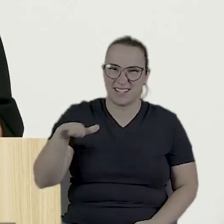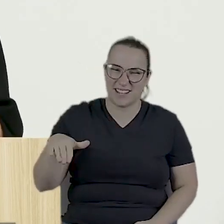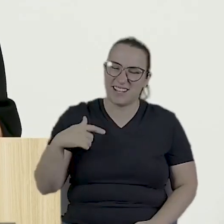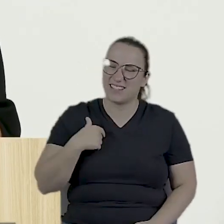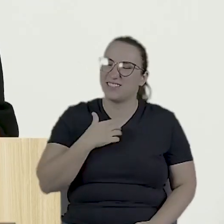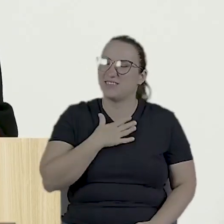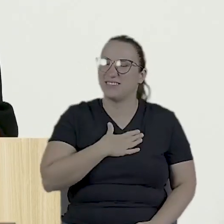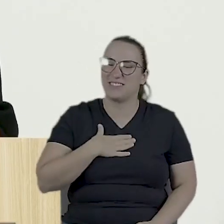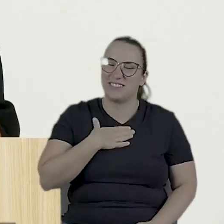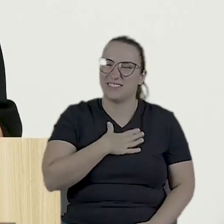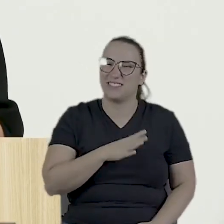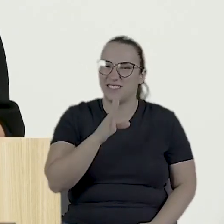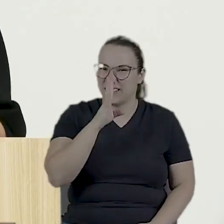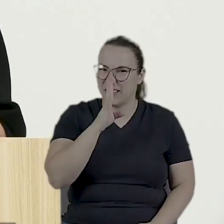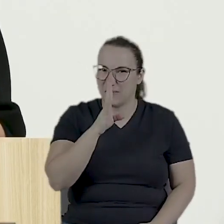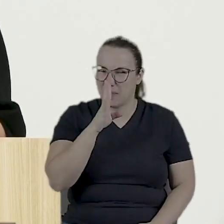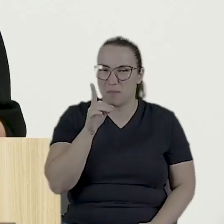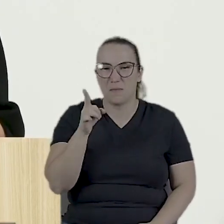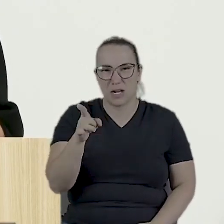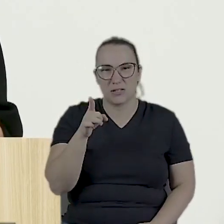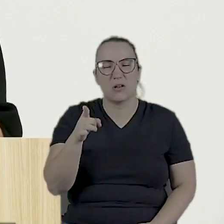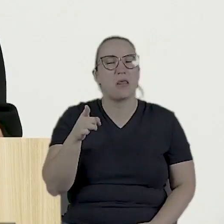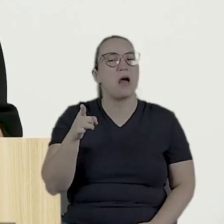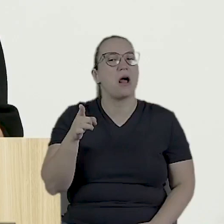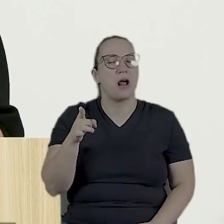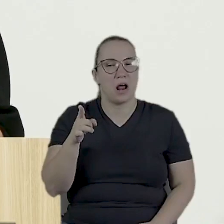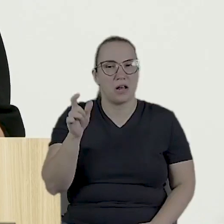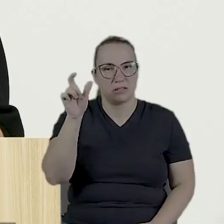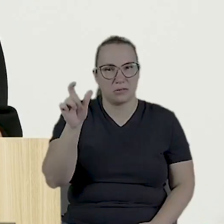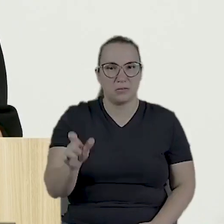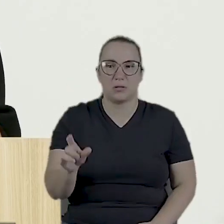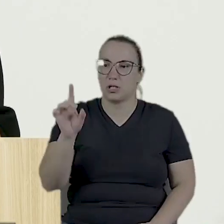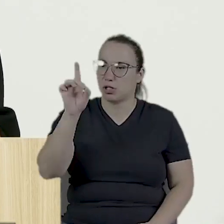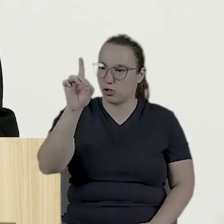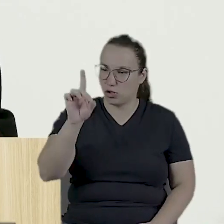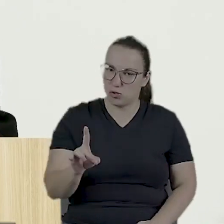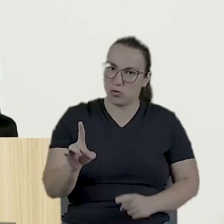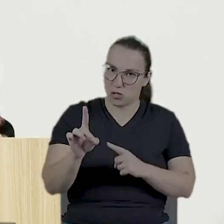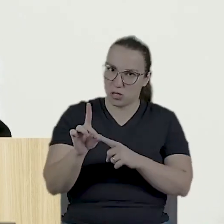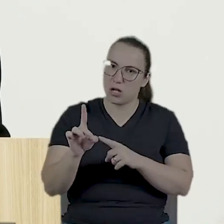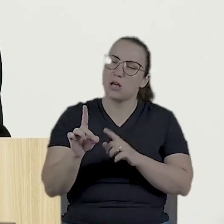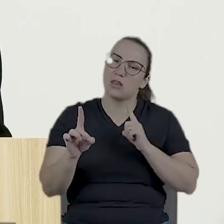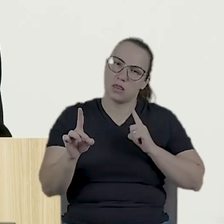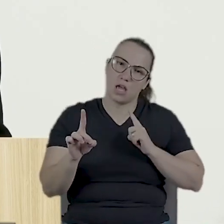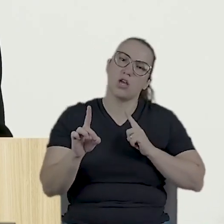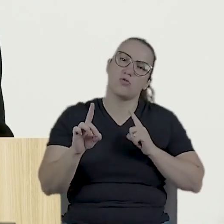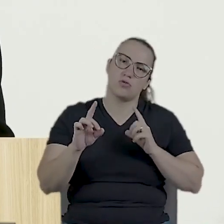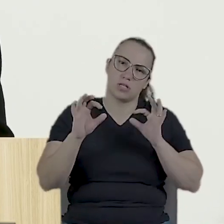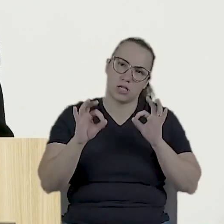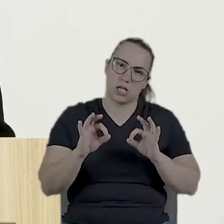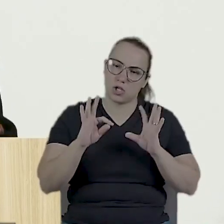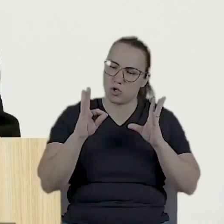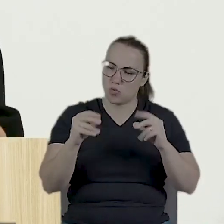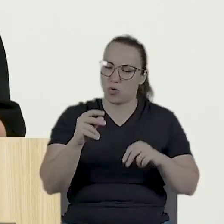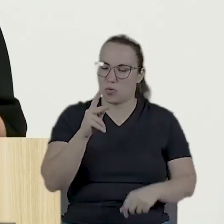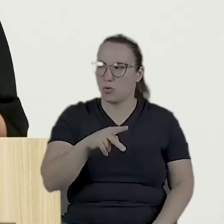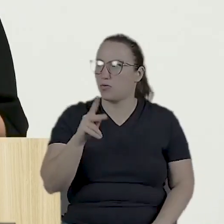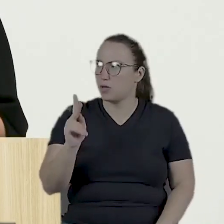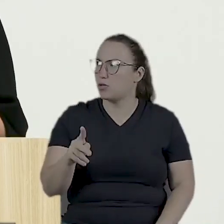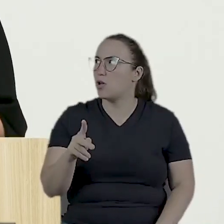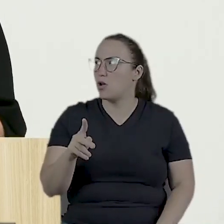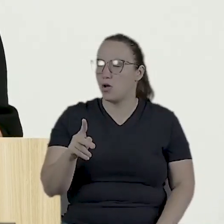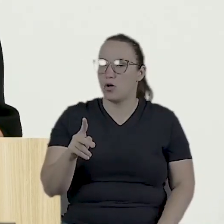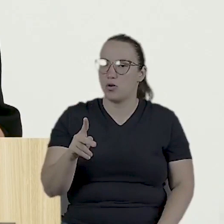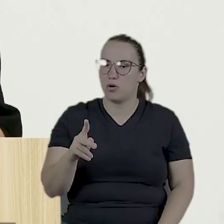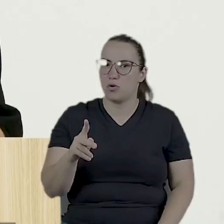fiquei impressionada com o que é, não só a diretora, porque eu tenho certeza que todas as professoras trabalharam em conjunto